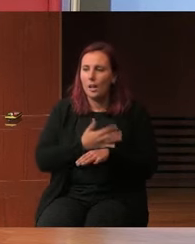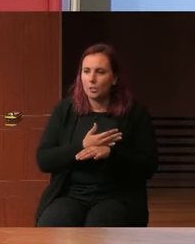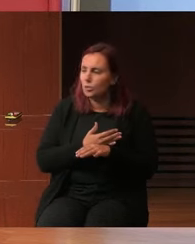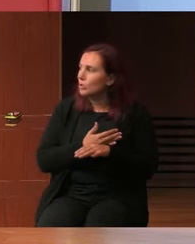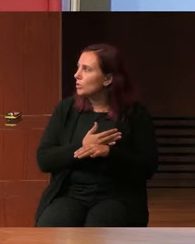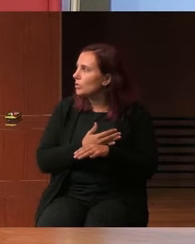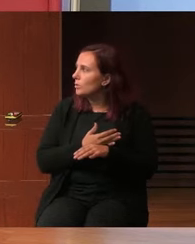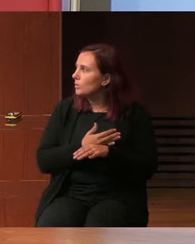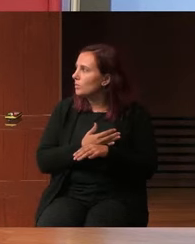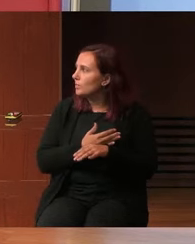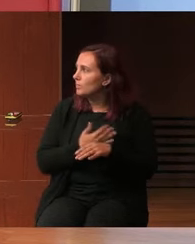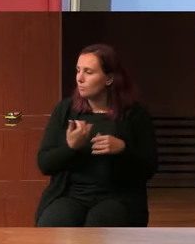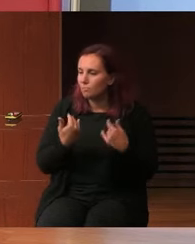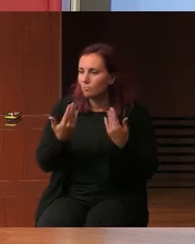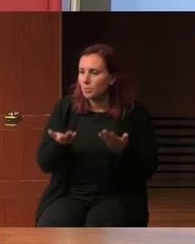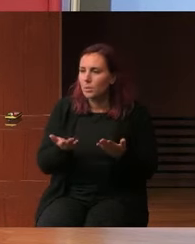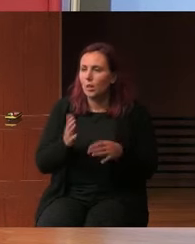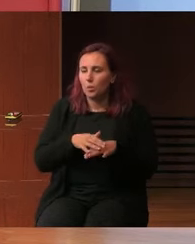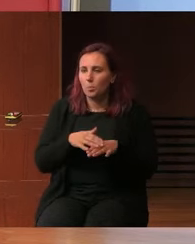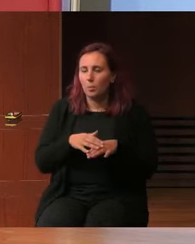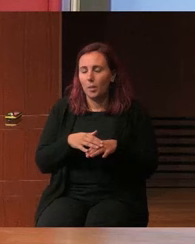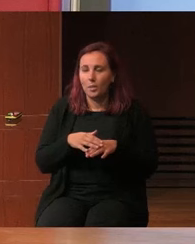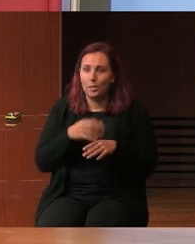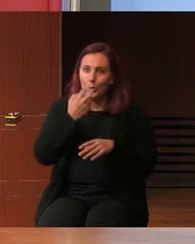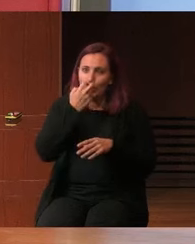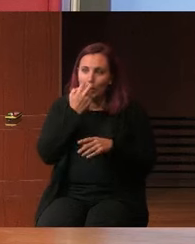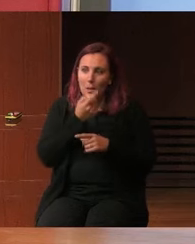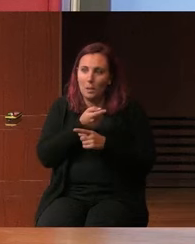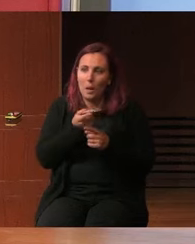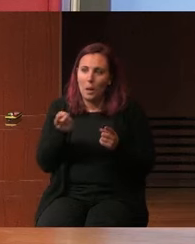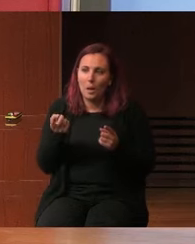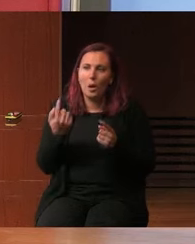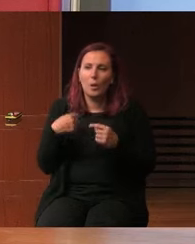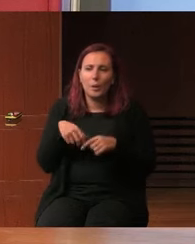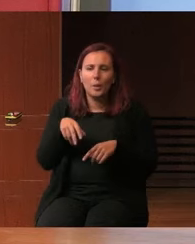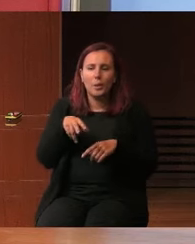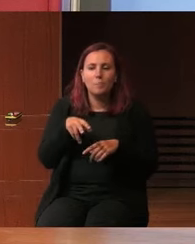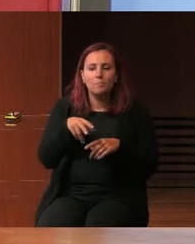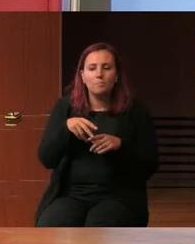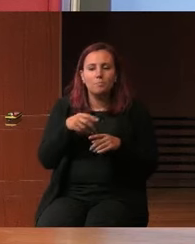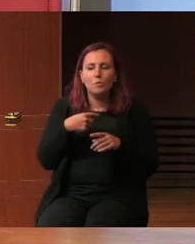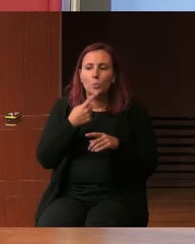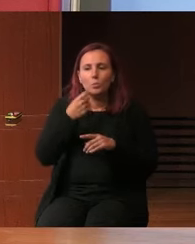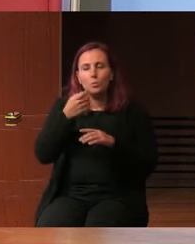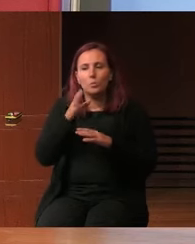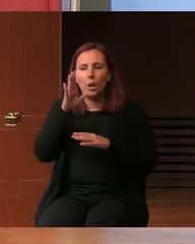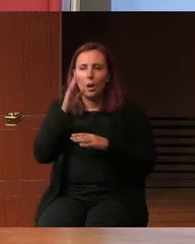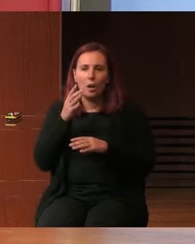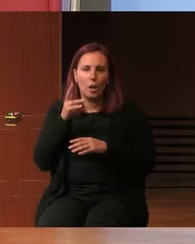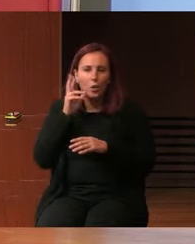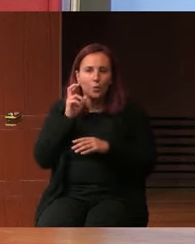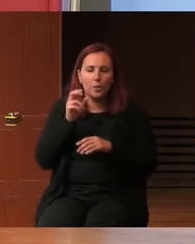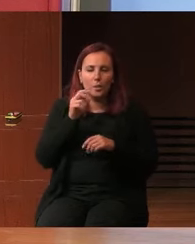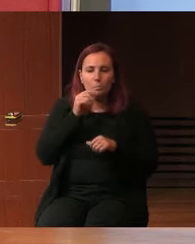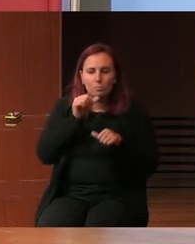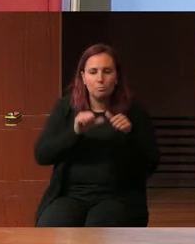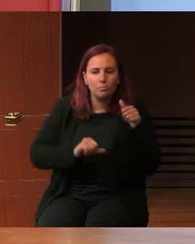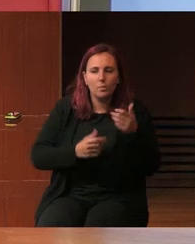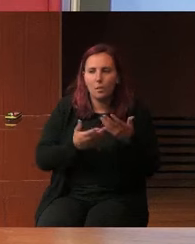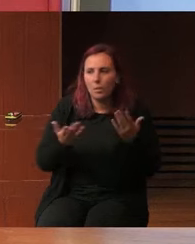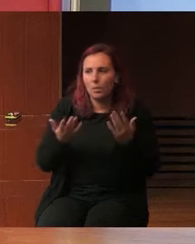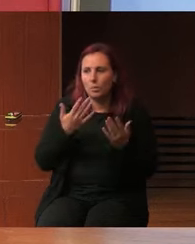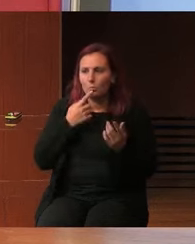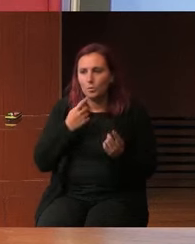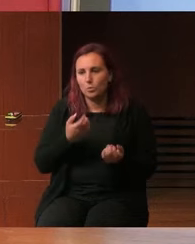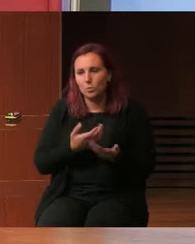porque acho que é também a prioridade que temos aqui, é ouvir-vos e permitir que vocês coloquem perguntas a estes